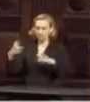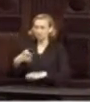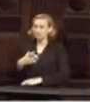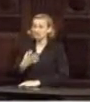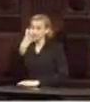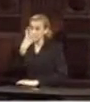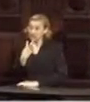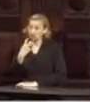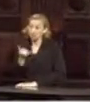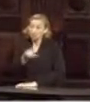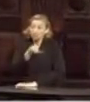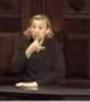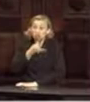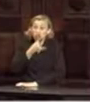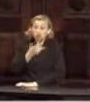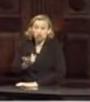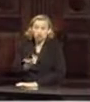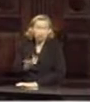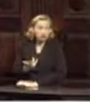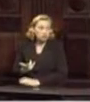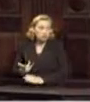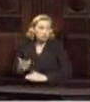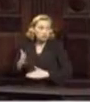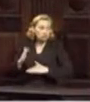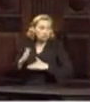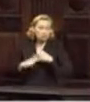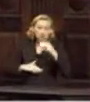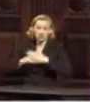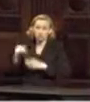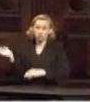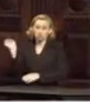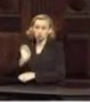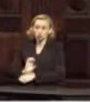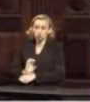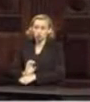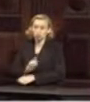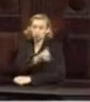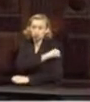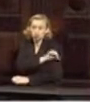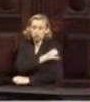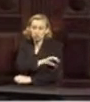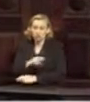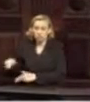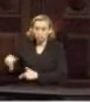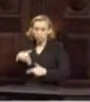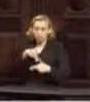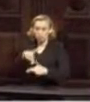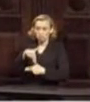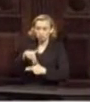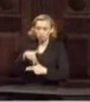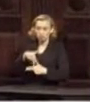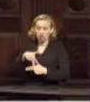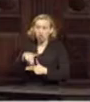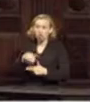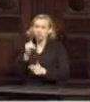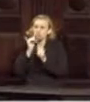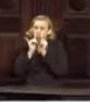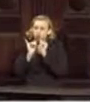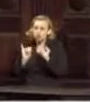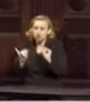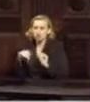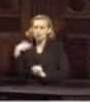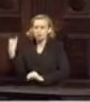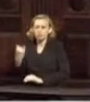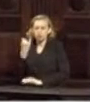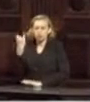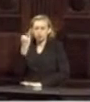triste, que é a situação dos servidores do nosso Estado, trazer aqui a essa tribuna uma notícia